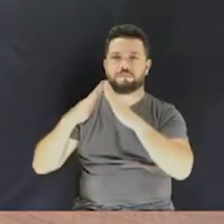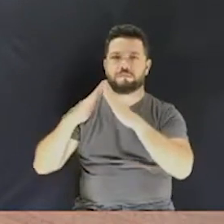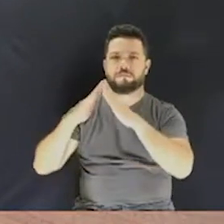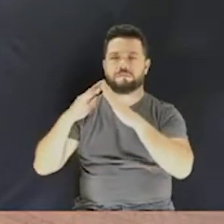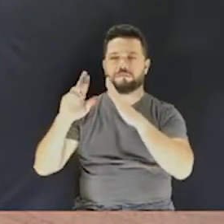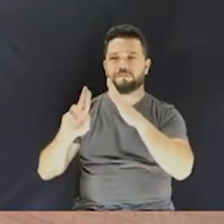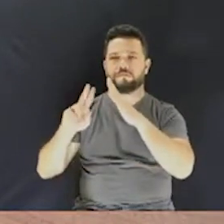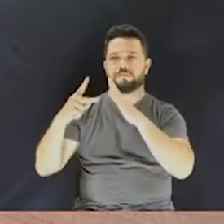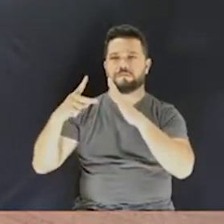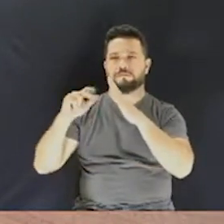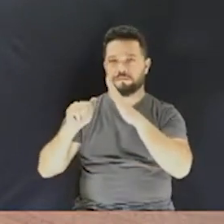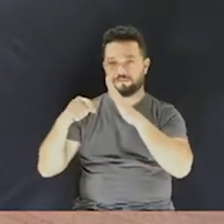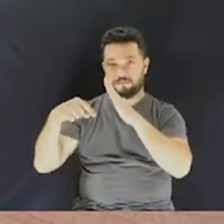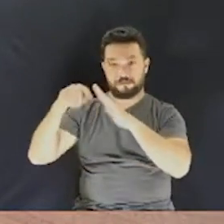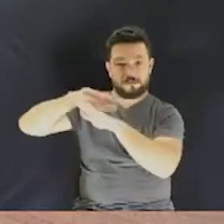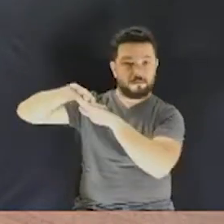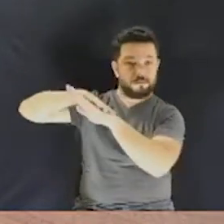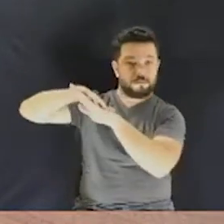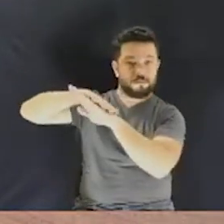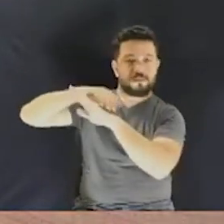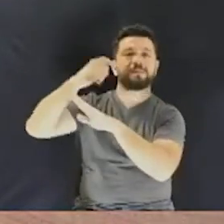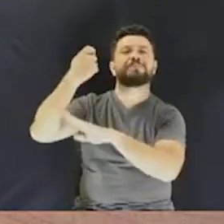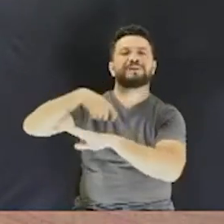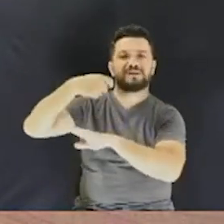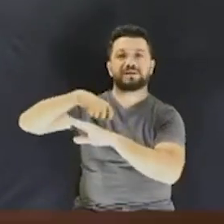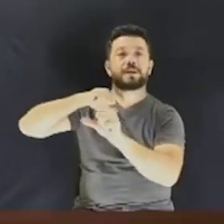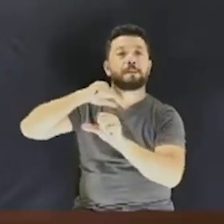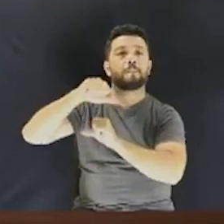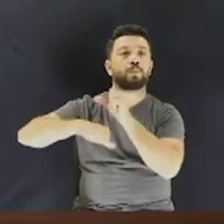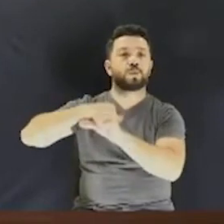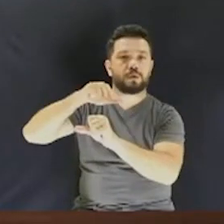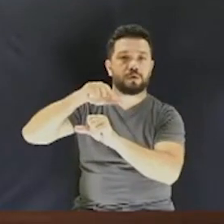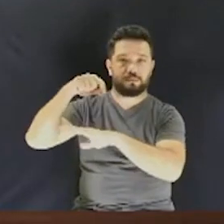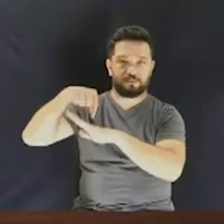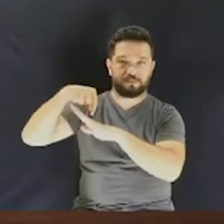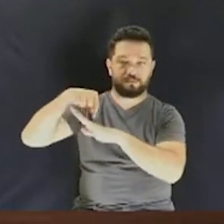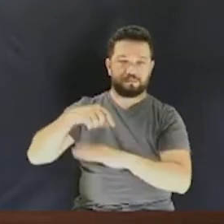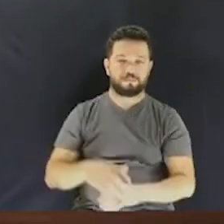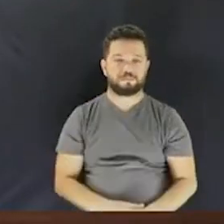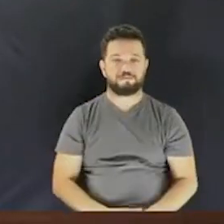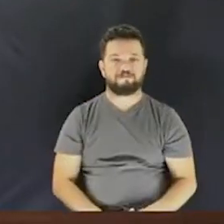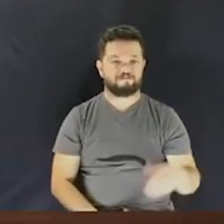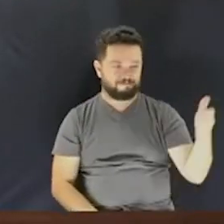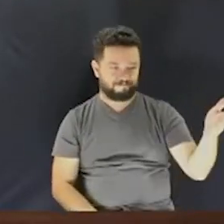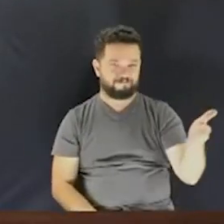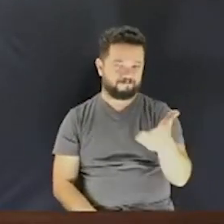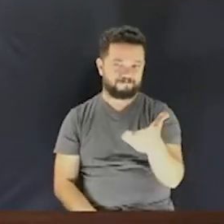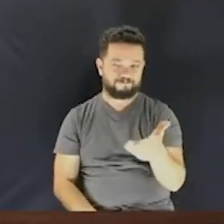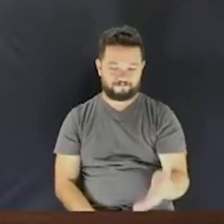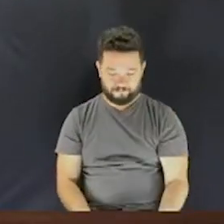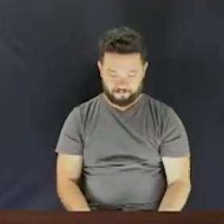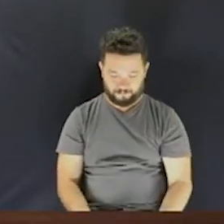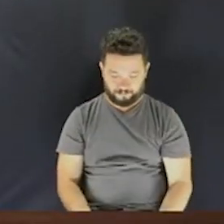cercado por telhas sanduíches, telhas metálicas. Em discussão, para discutir, o vereador Marcos Vieira com a palavra, 10